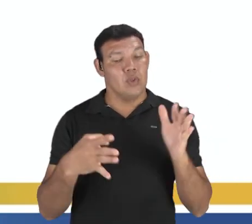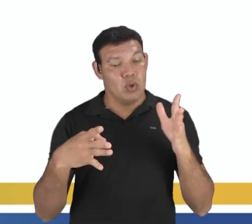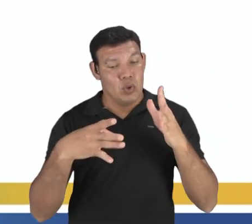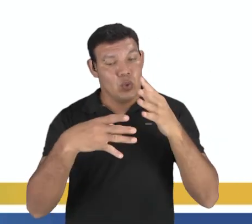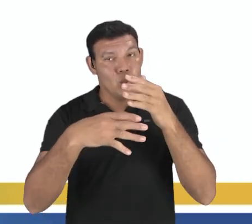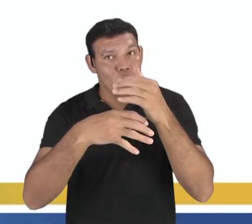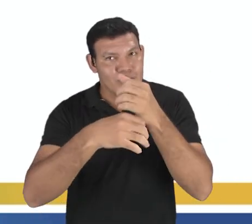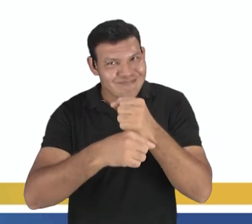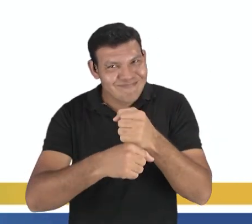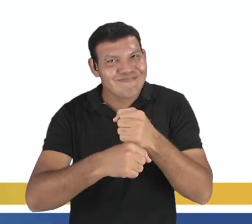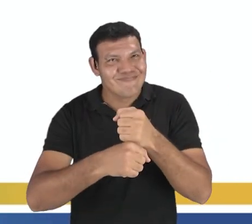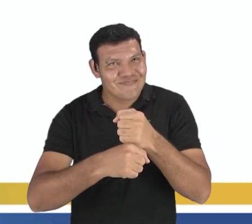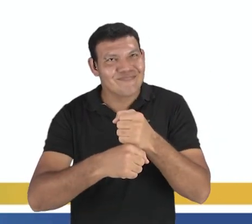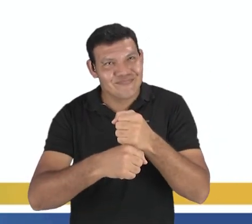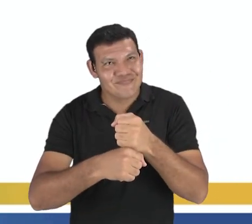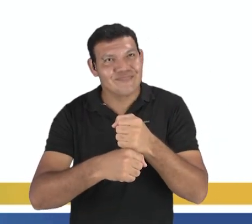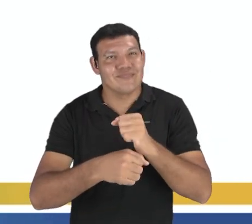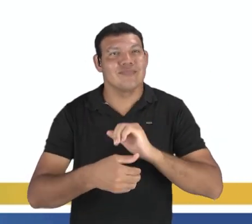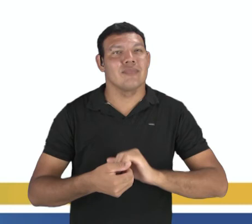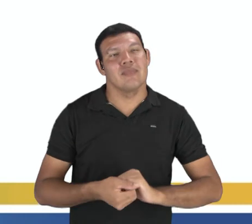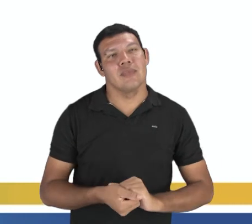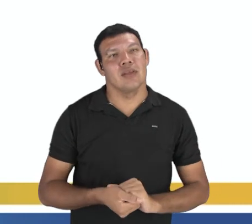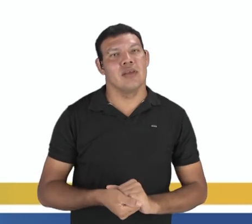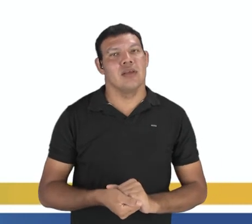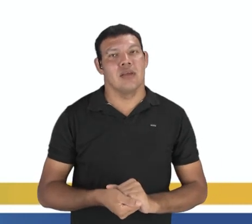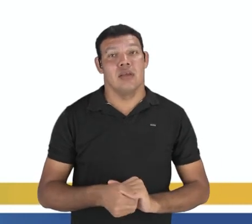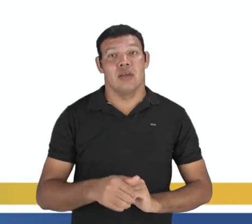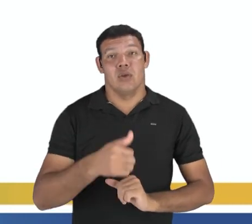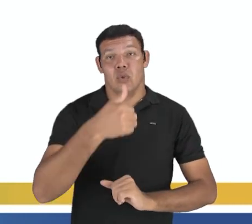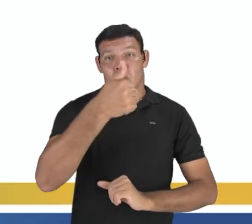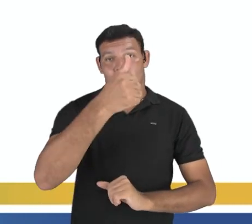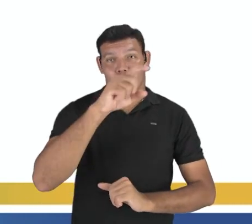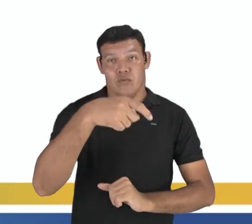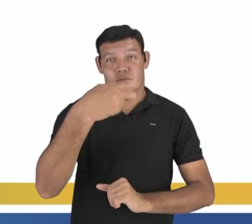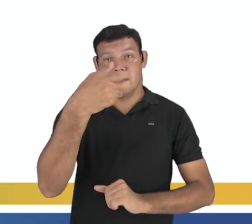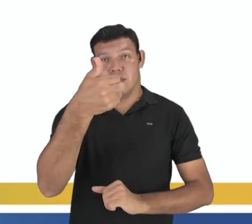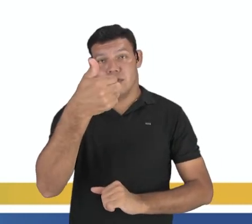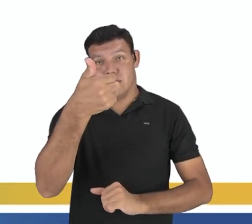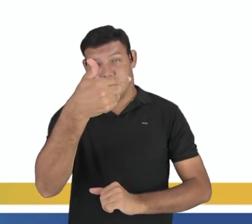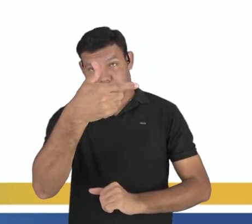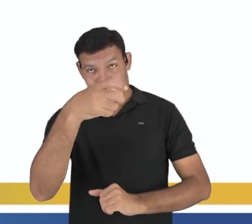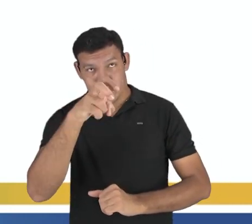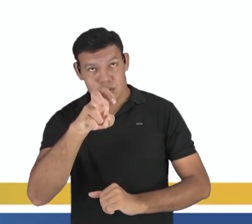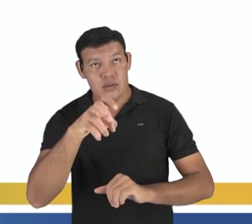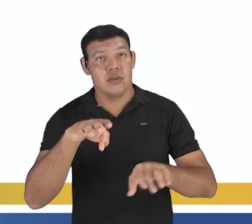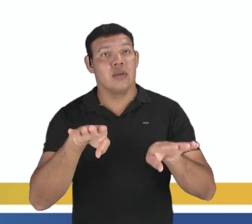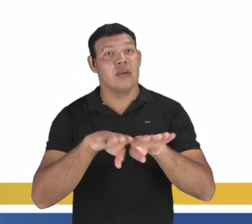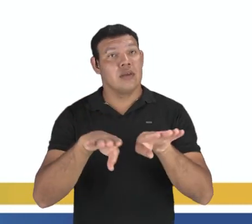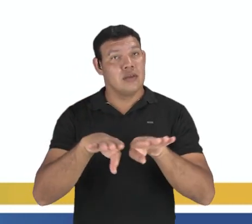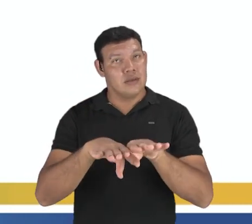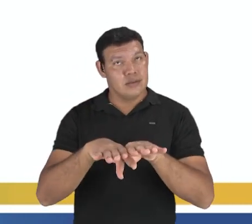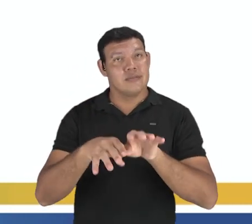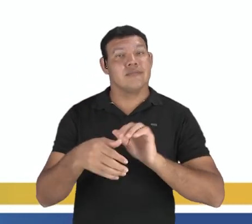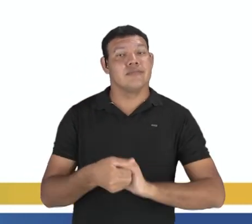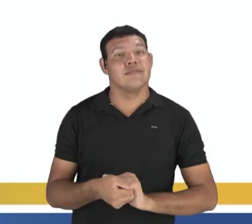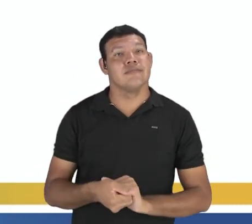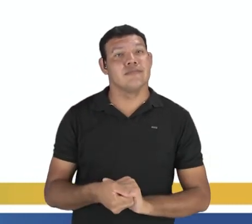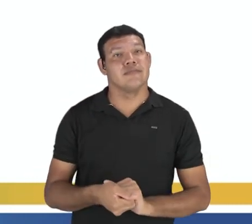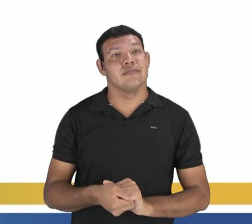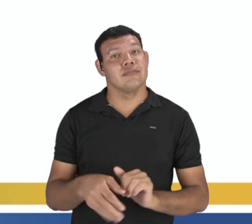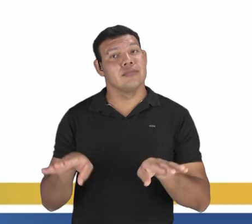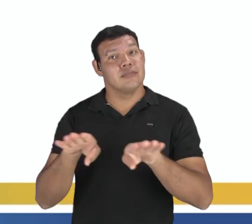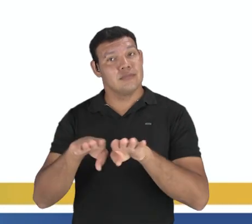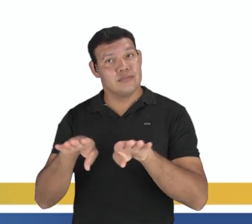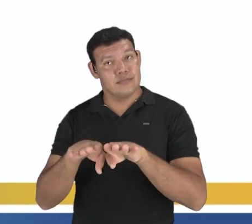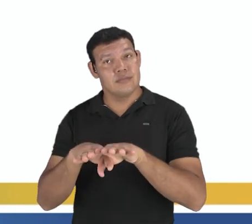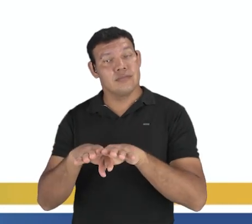somada, né, de 1,25, e ao mesmo tempo nós já vamos